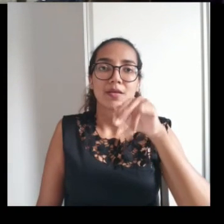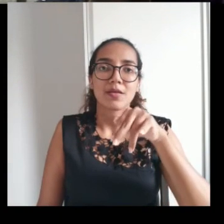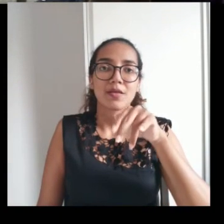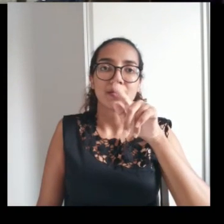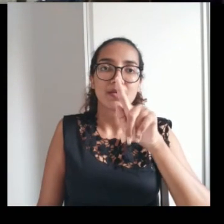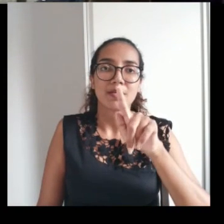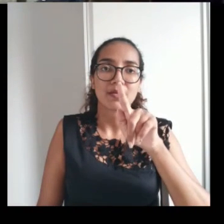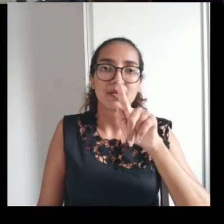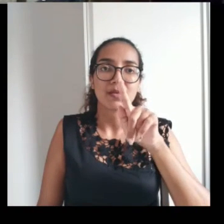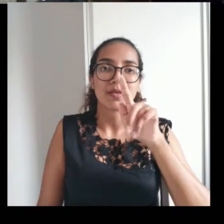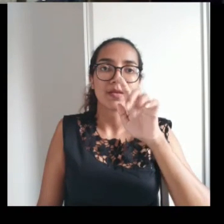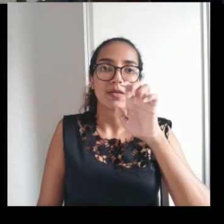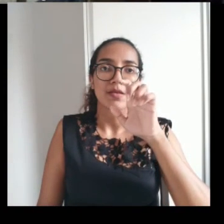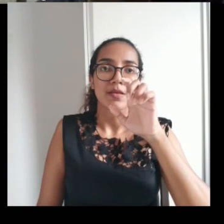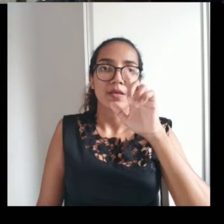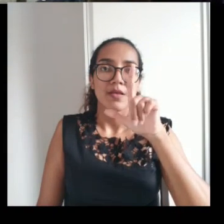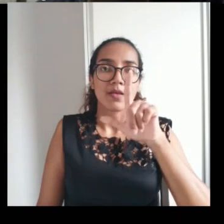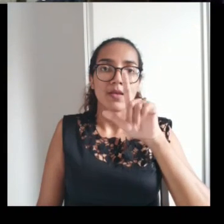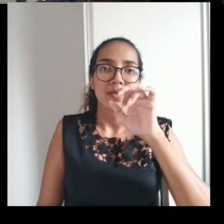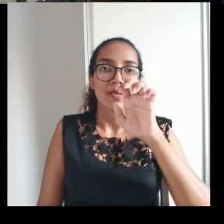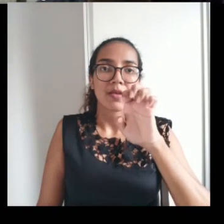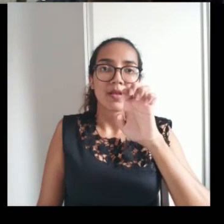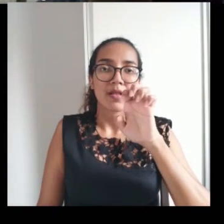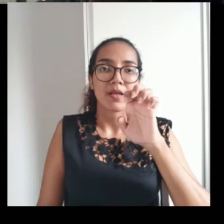De single, né? Singleton.